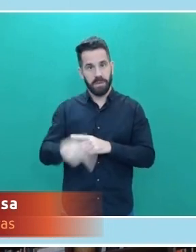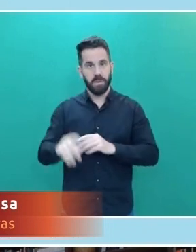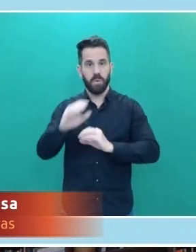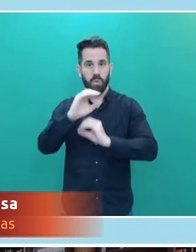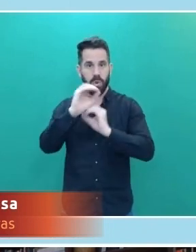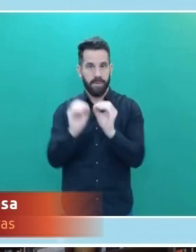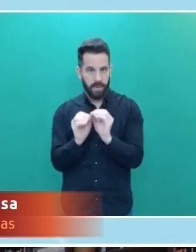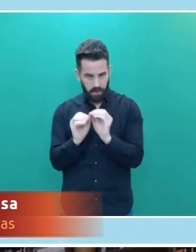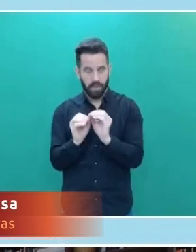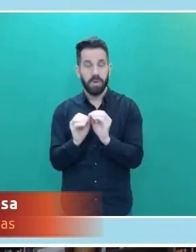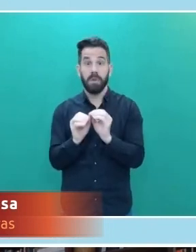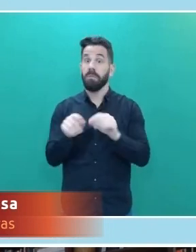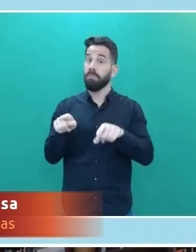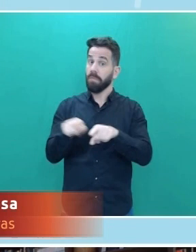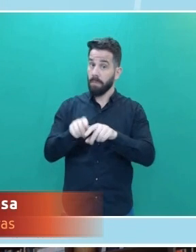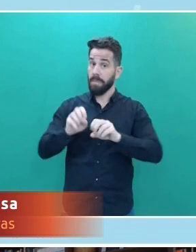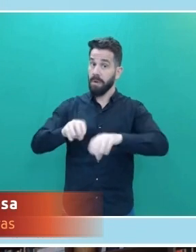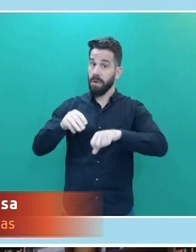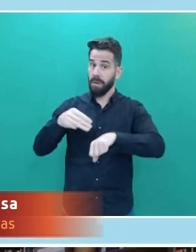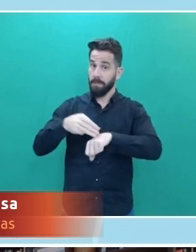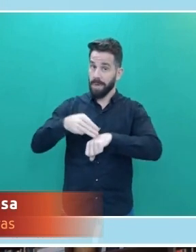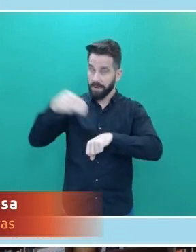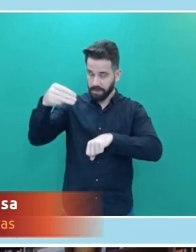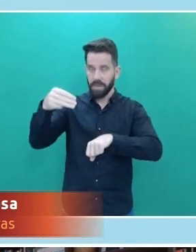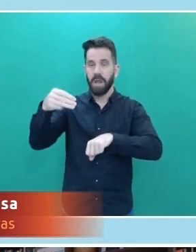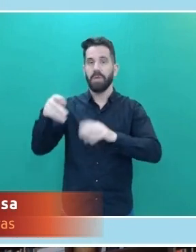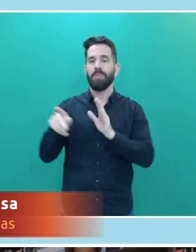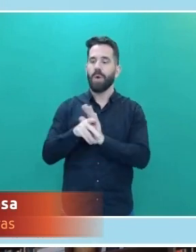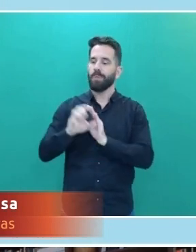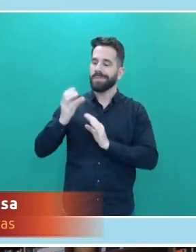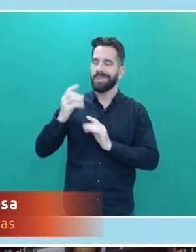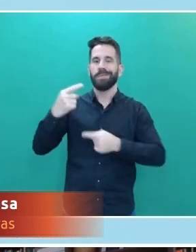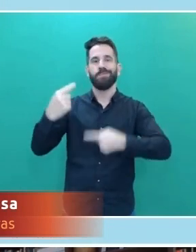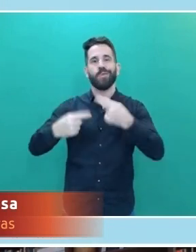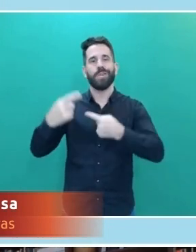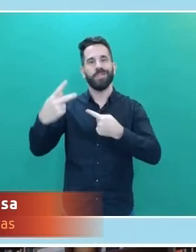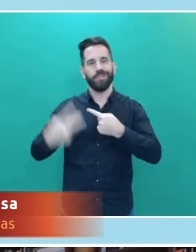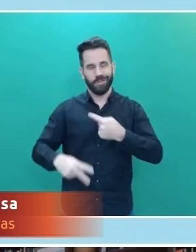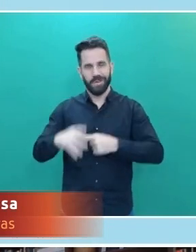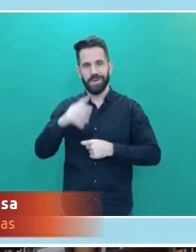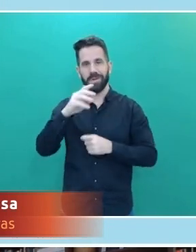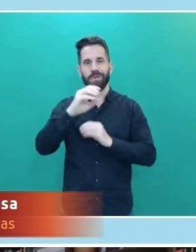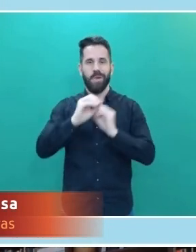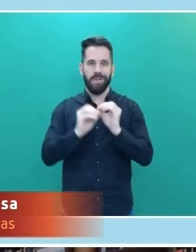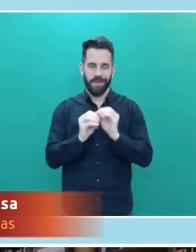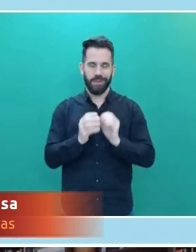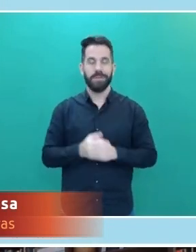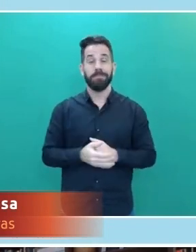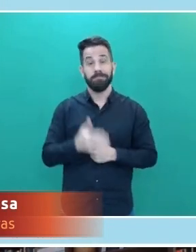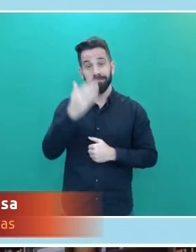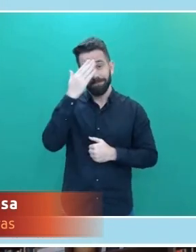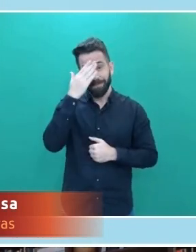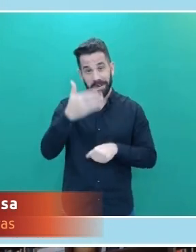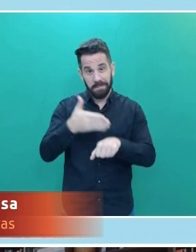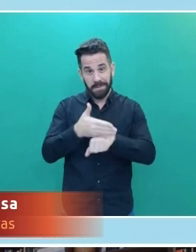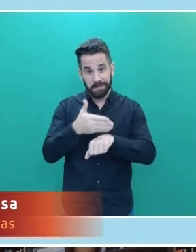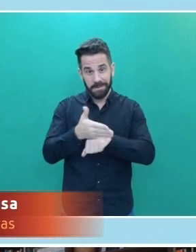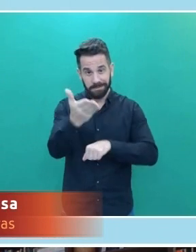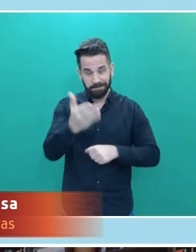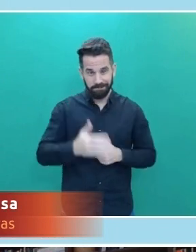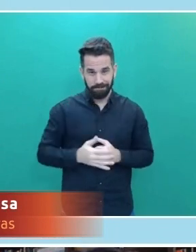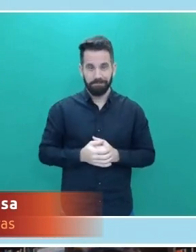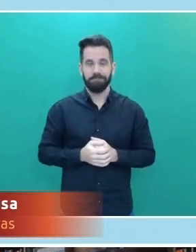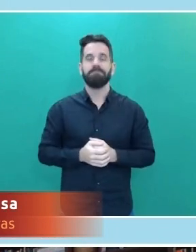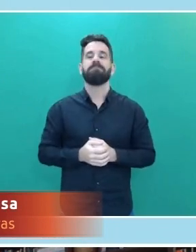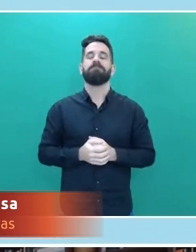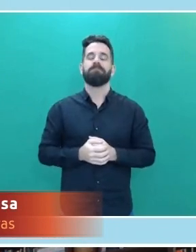também do mestrado em Ciência Política, aqui da UFG. Olá, professora, muito obrigada pela sua presença. Eu